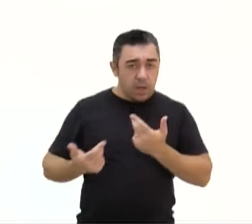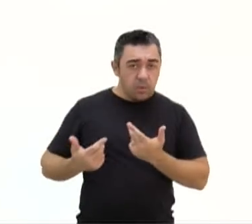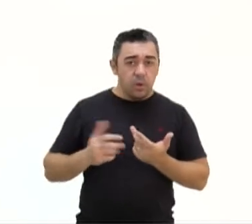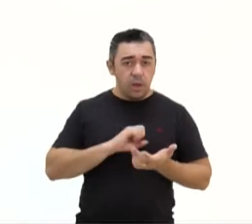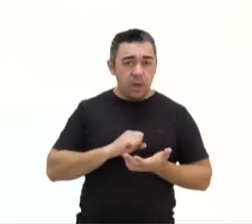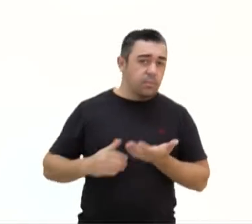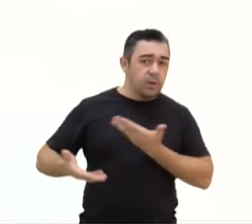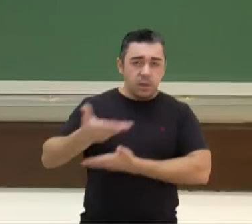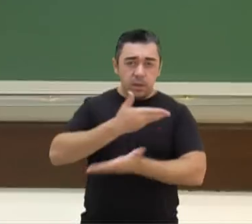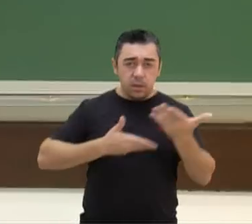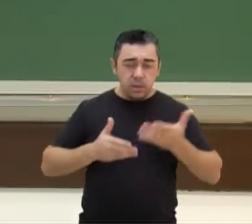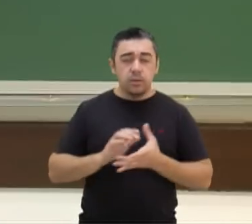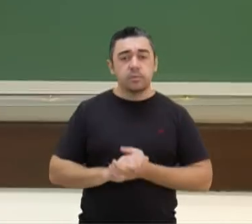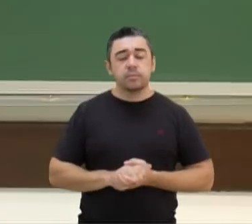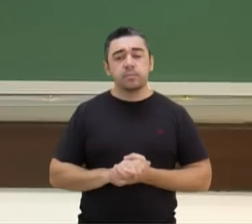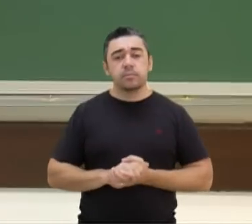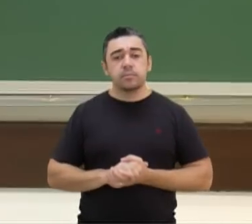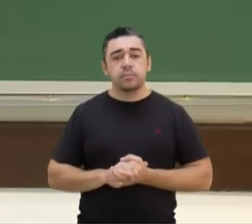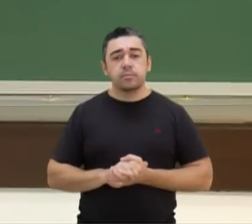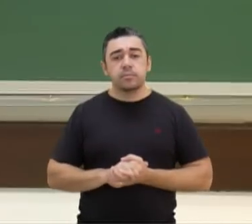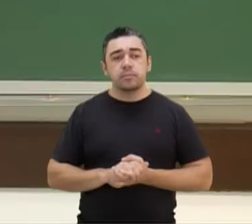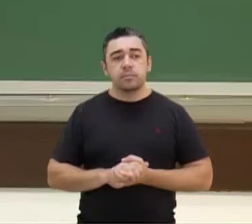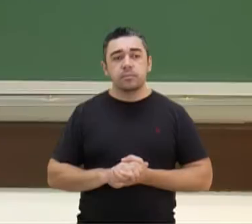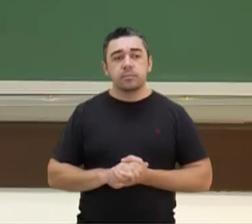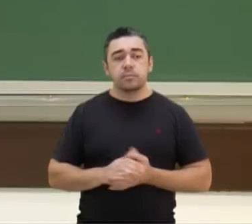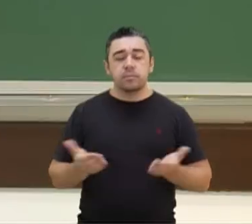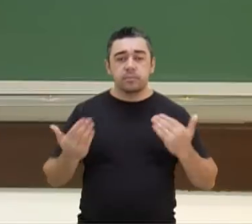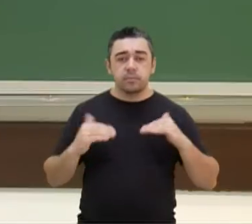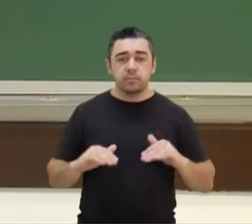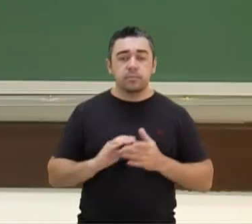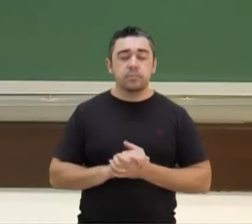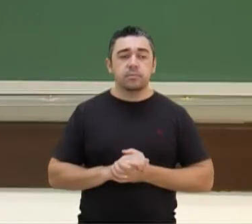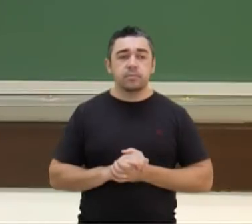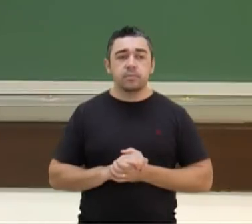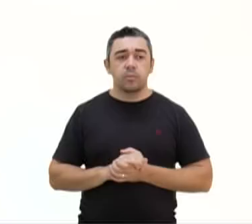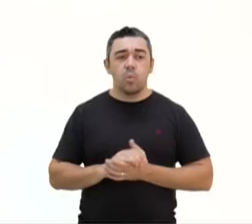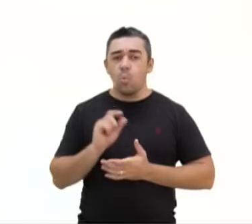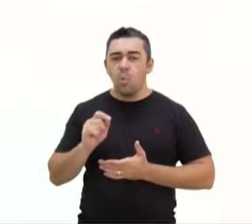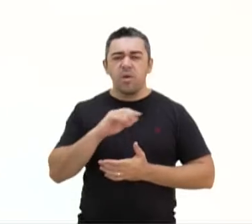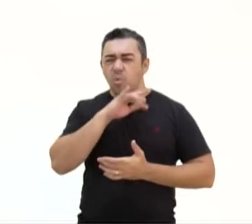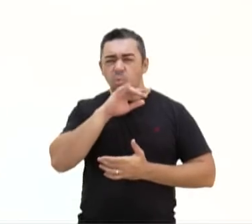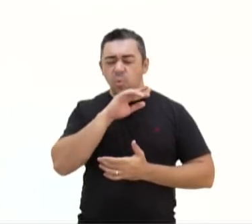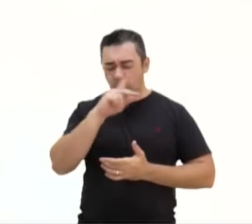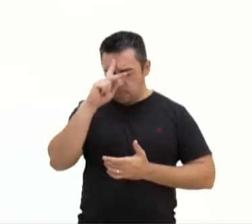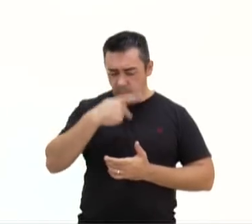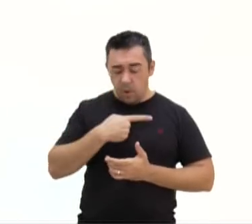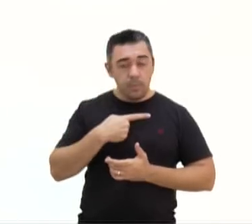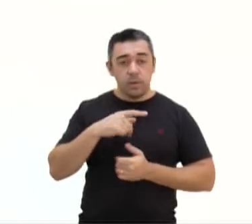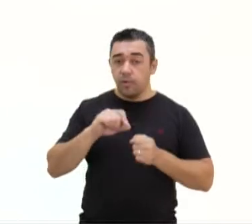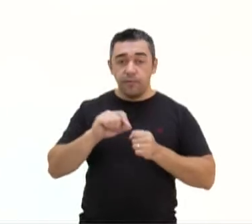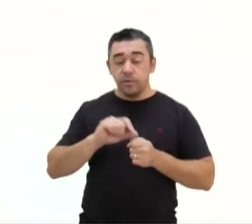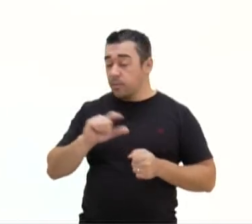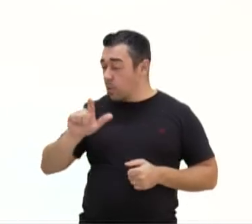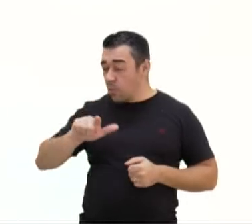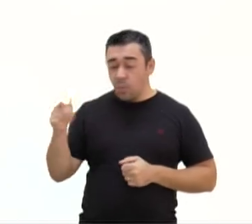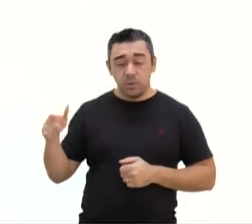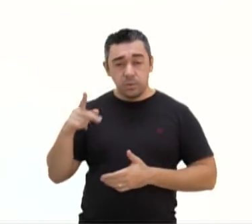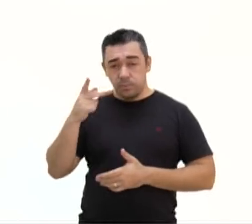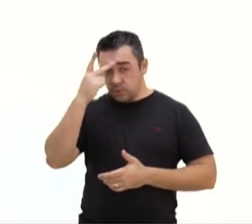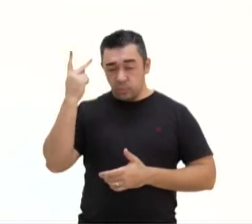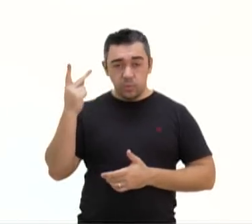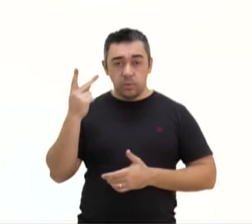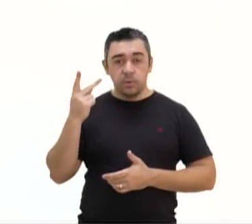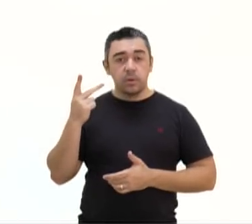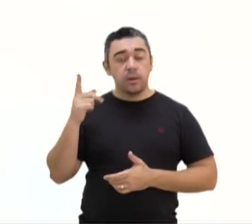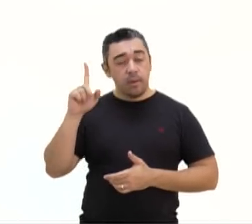tratassem. Essa é a lei dos profetas. O que é odioso para ti não faça para outrem, para outra pessoa.